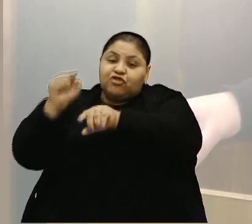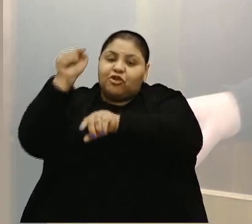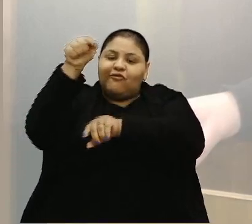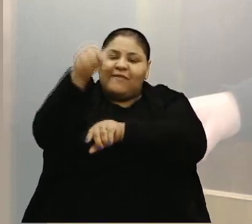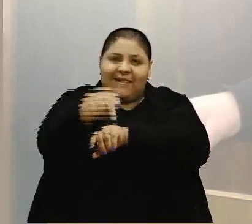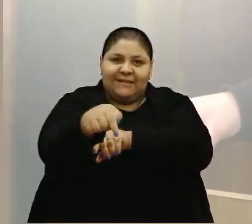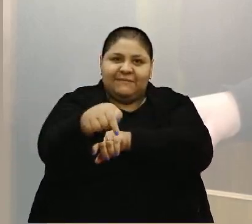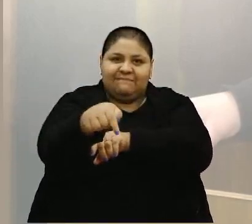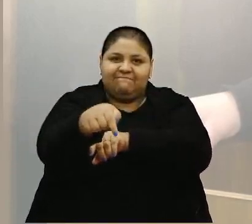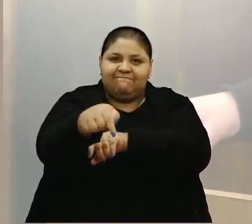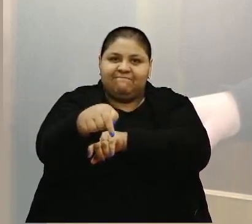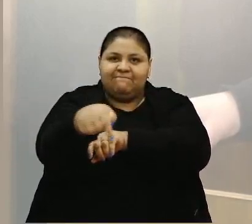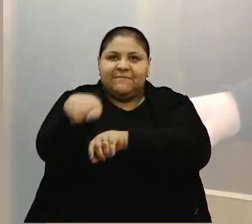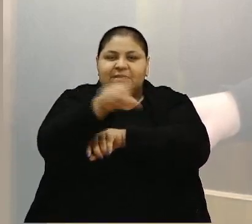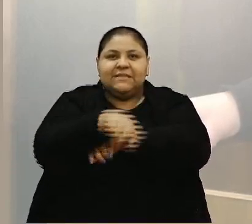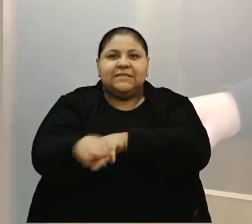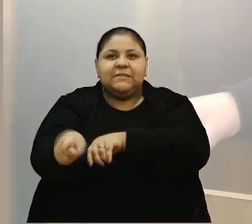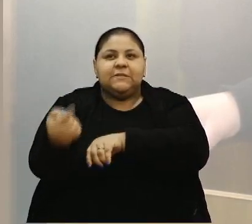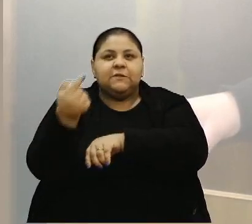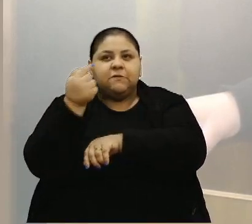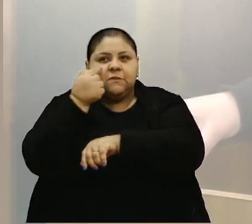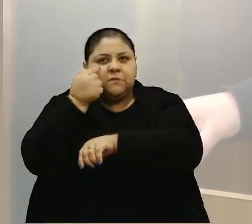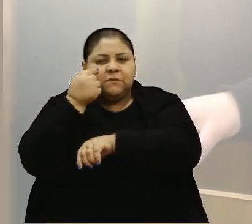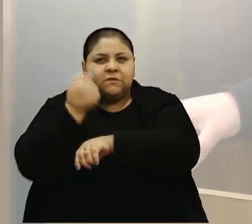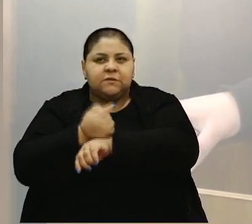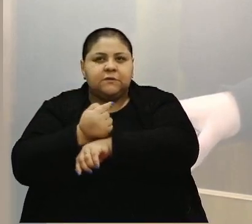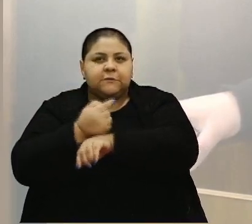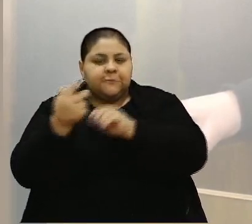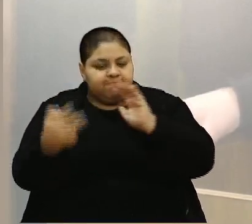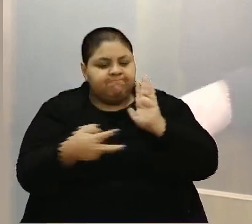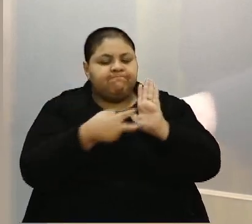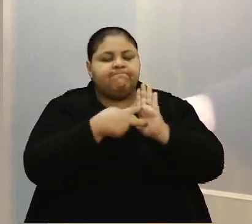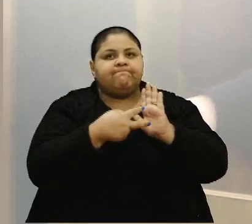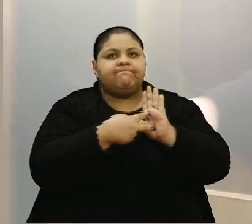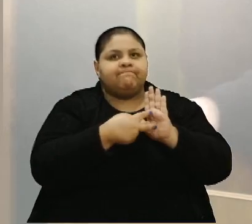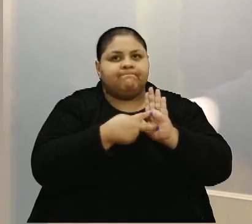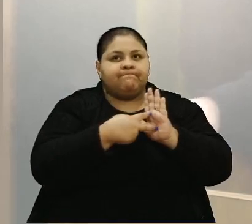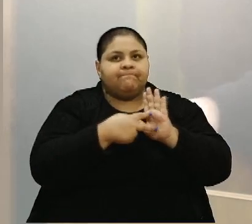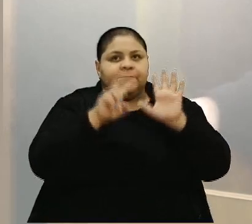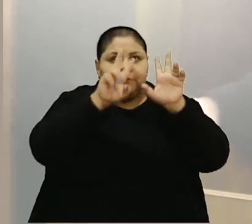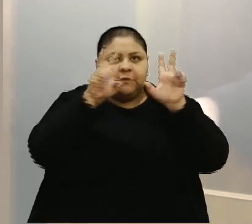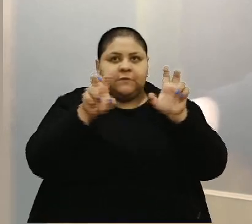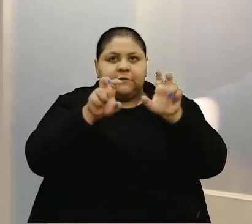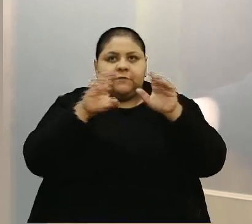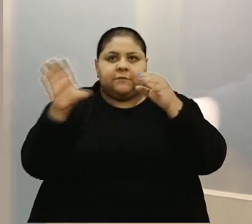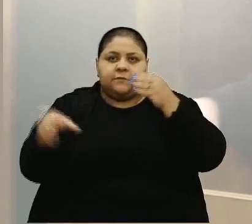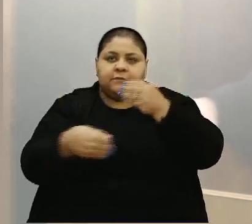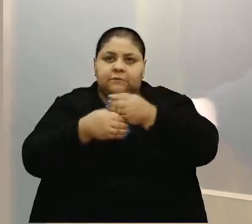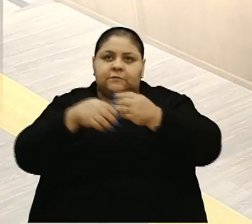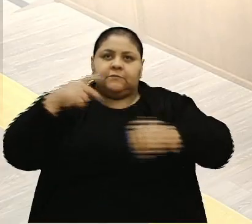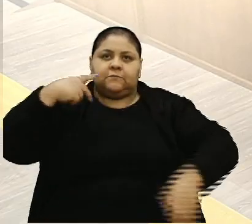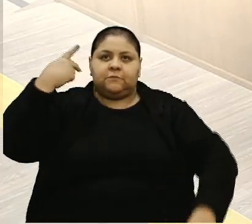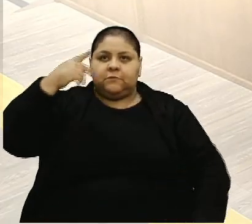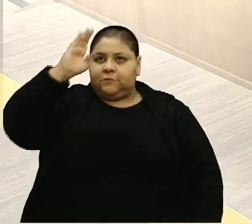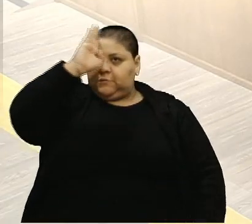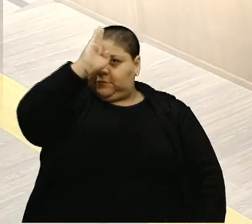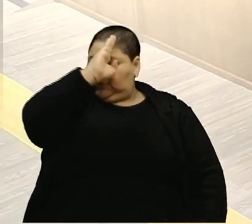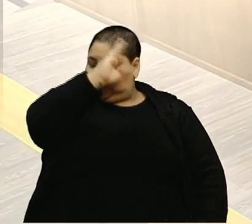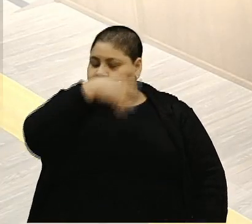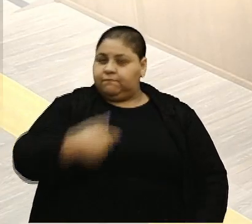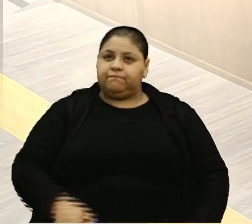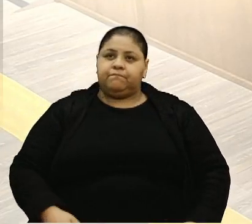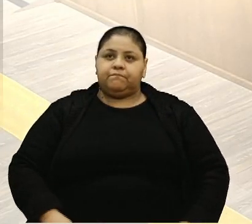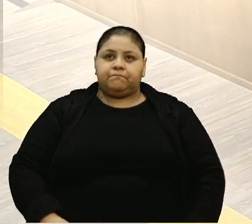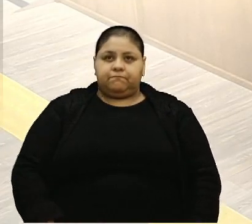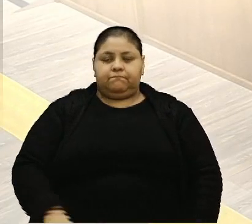Então, a gente precisa olhar com um olhar atento para essa questão. Seu à parte, vereador Bressan. Obrigado pela